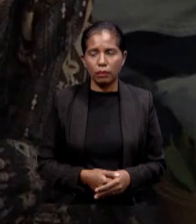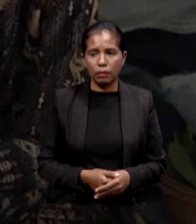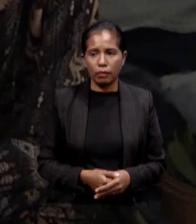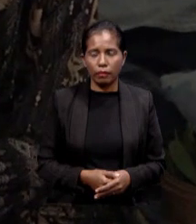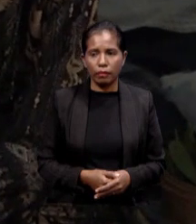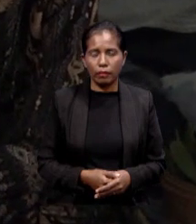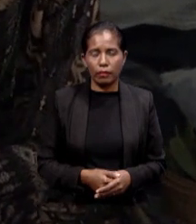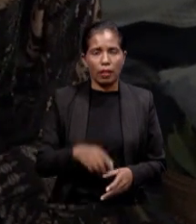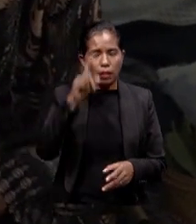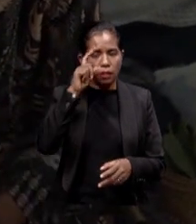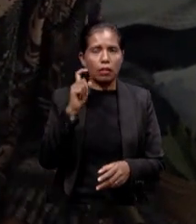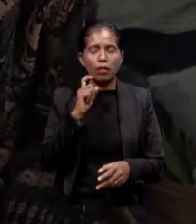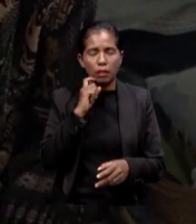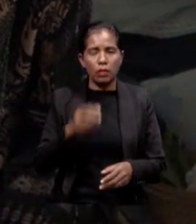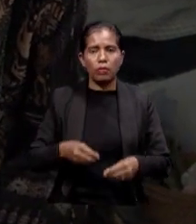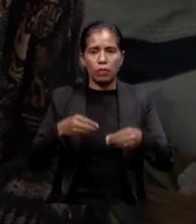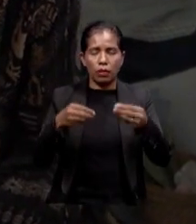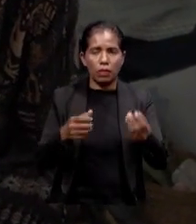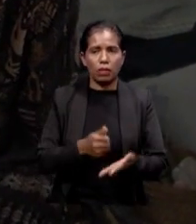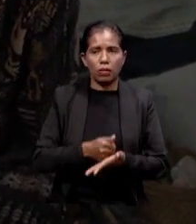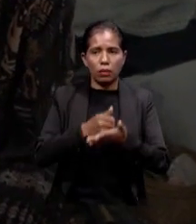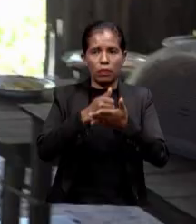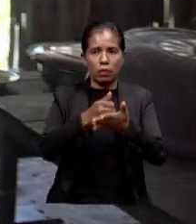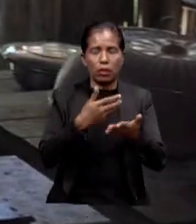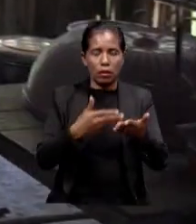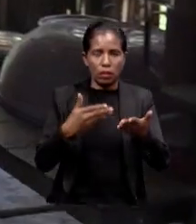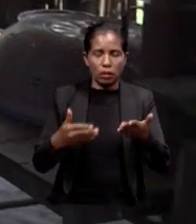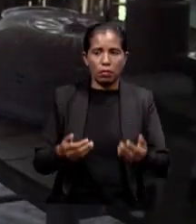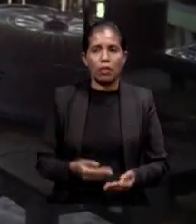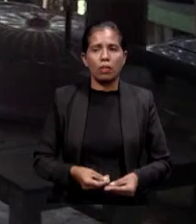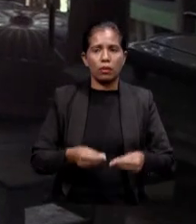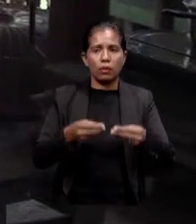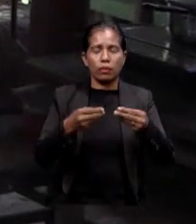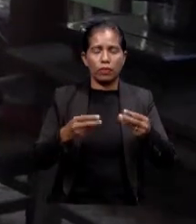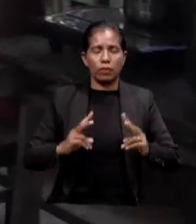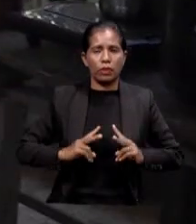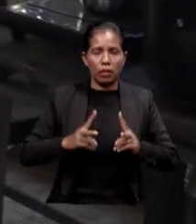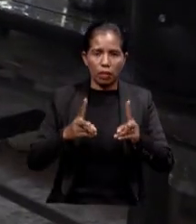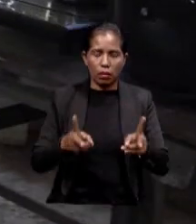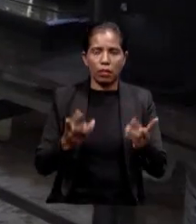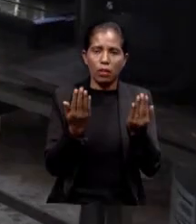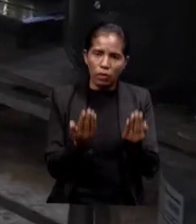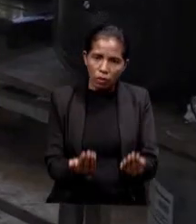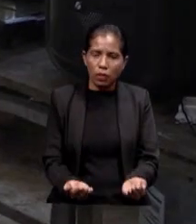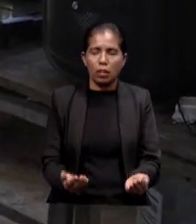Bibang Nemos, Cairala Sanusmão, fa apoio material balung ho di bel hakman veterana ne nia todan, ne be